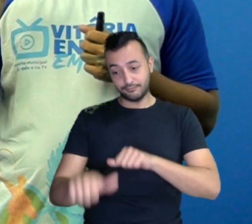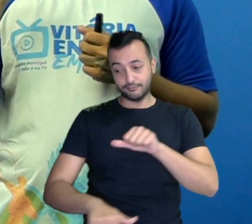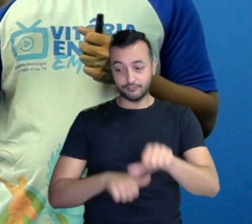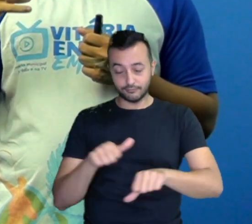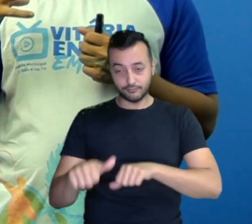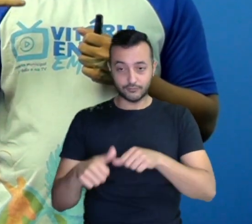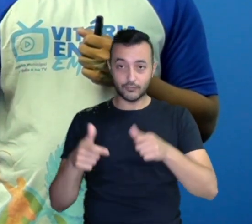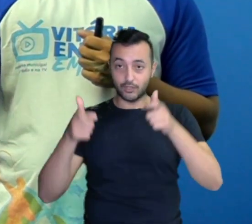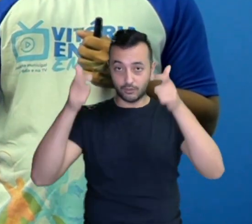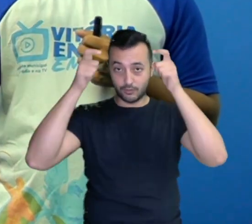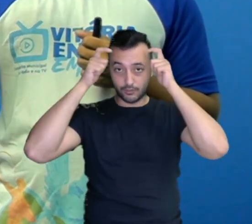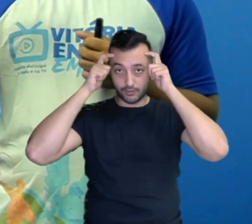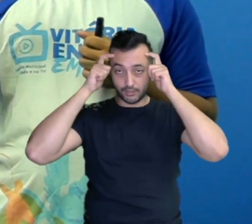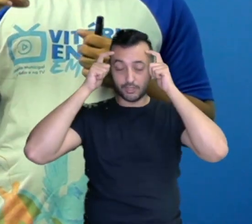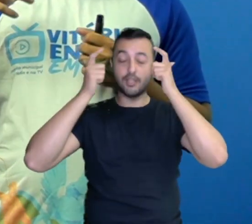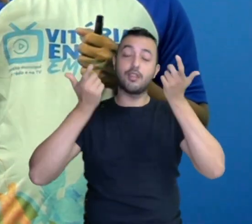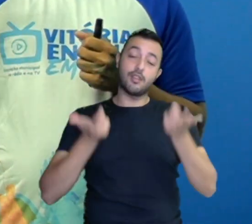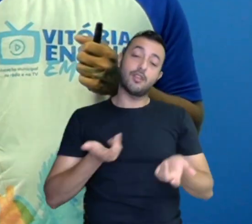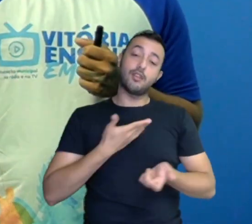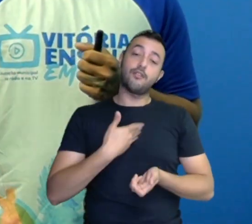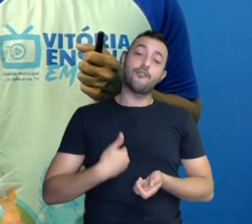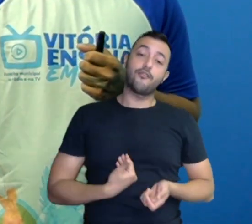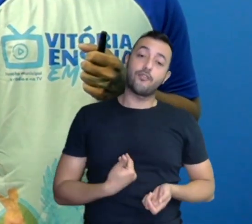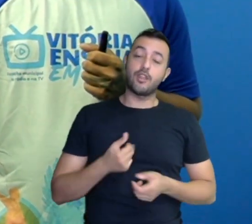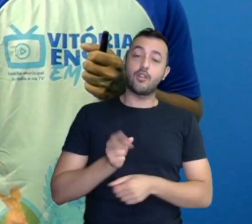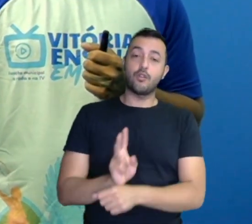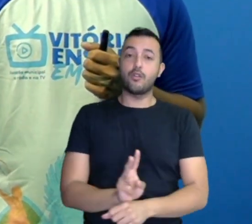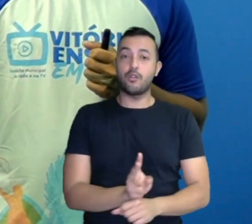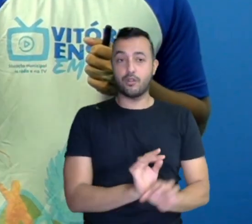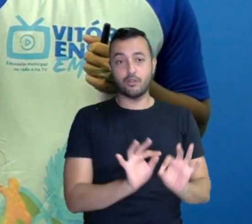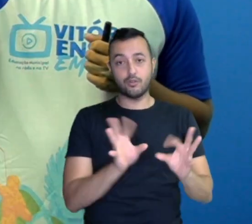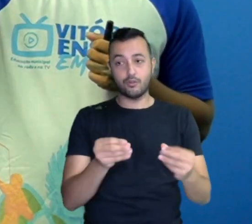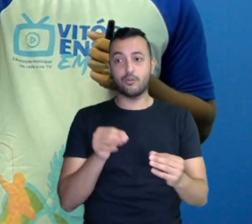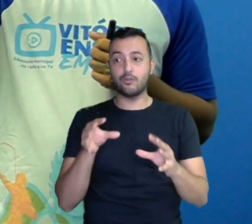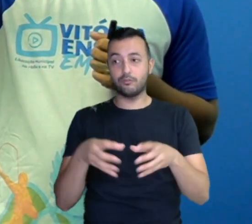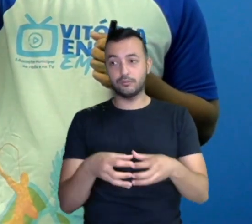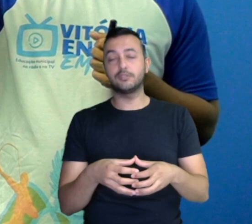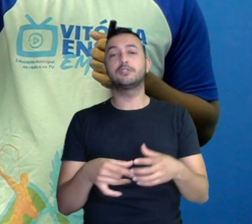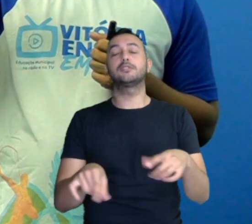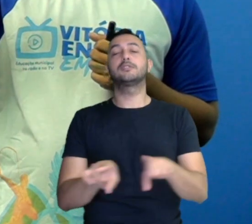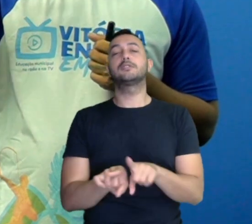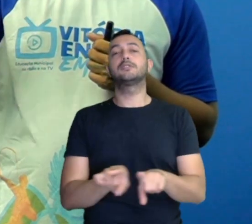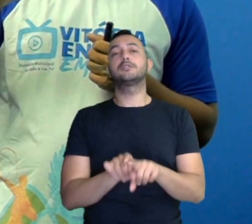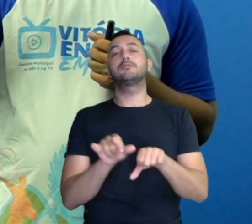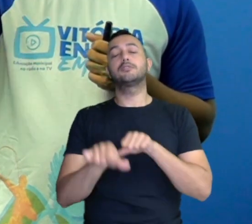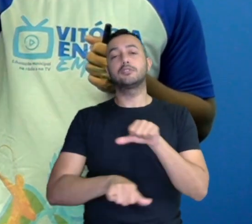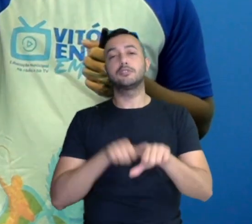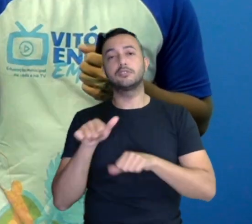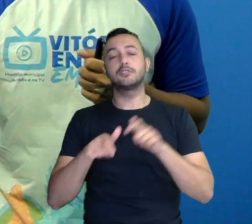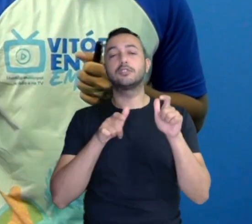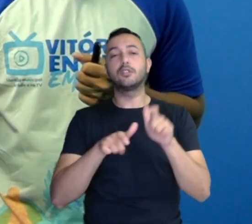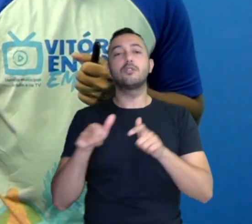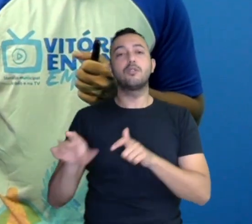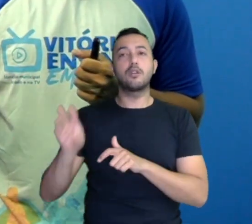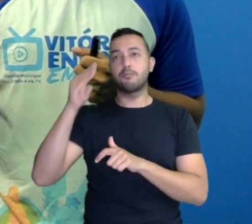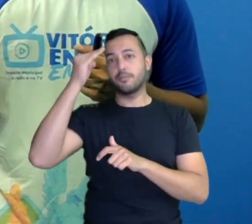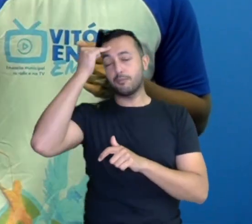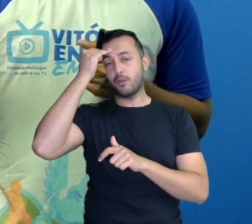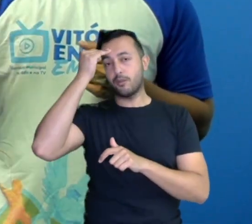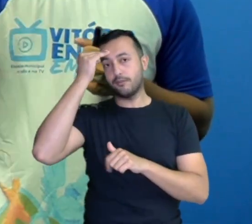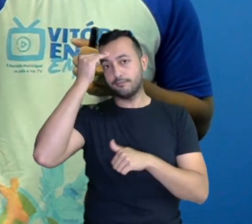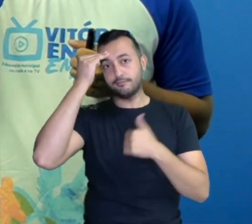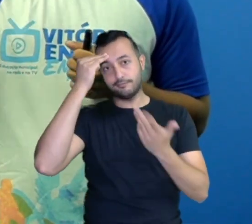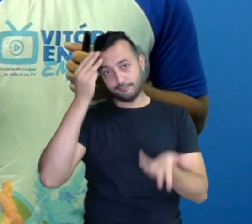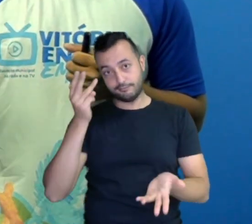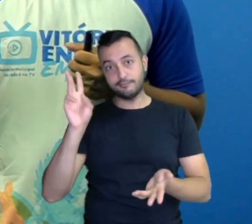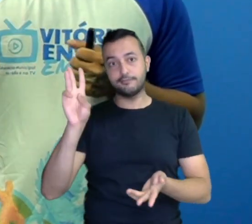onde o rei, né, onde o Estado ele vai controlar toda a comunidade, e ela também se transforma em um local de memória. Né?